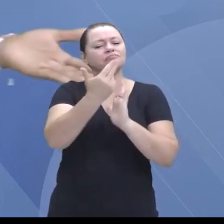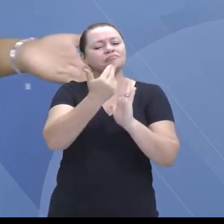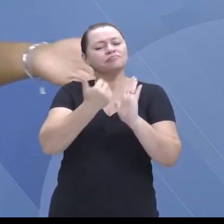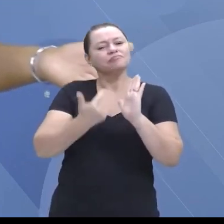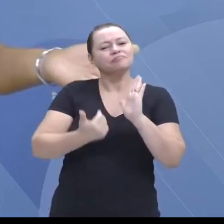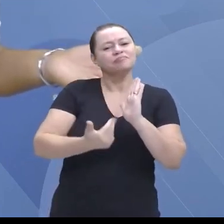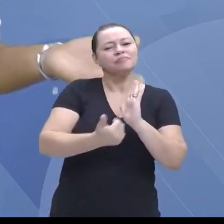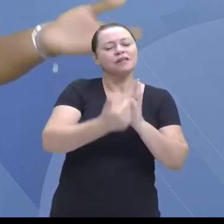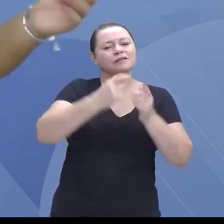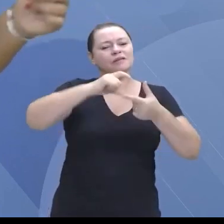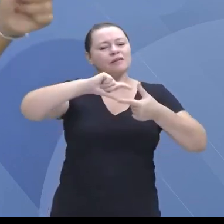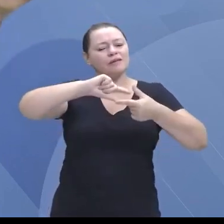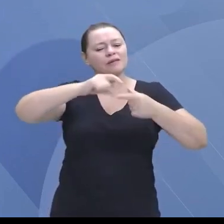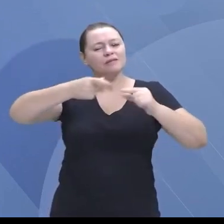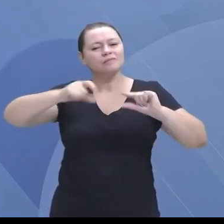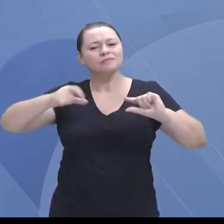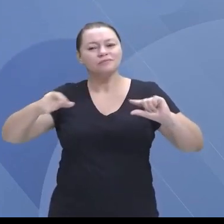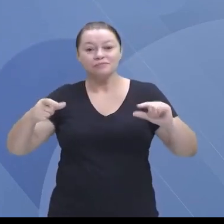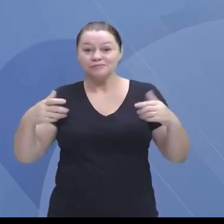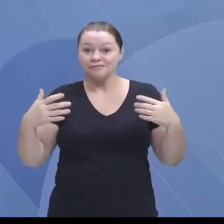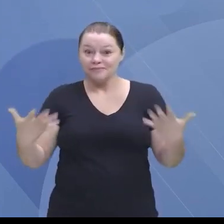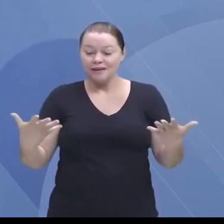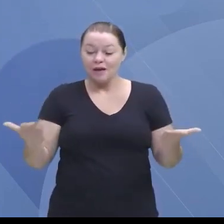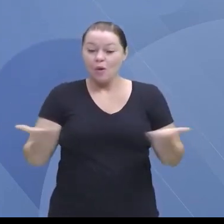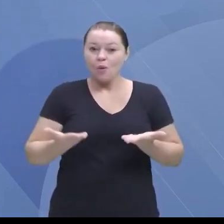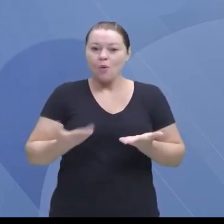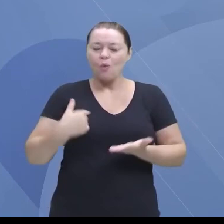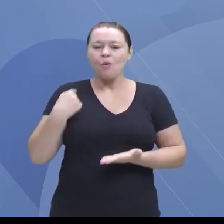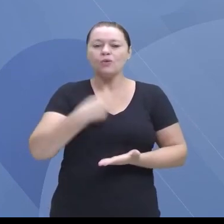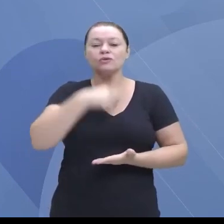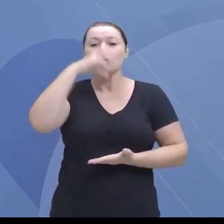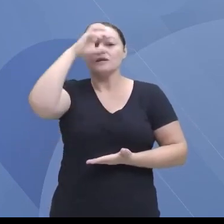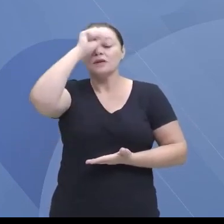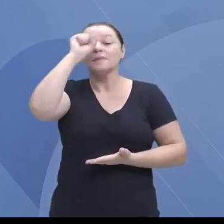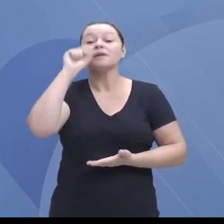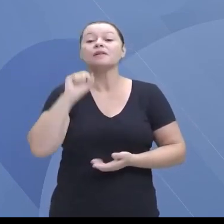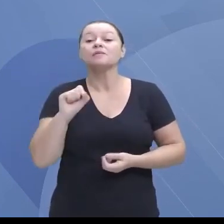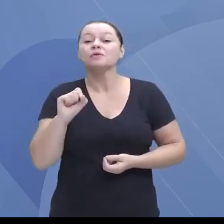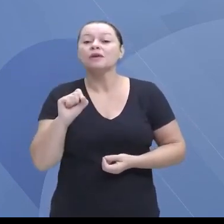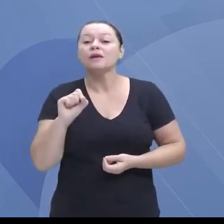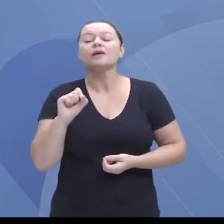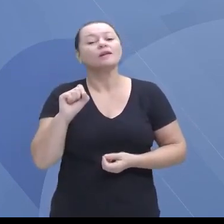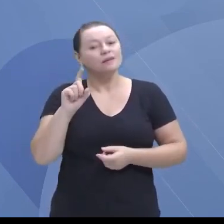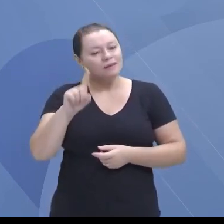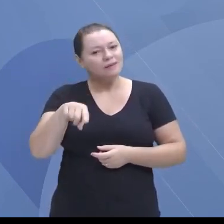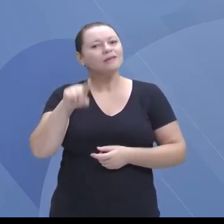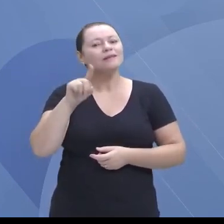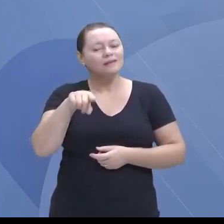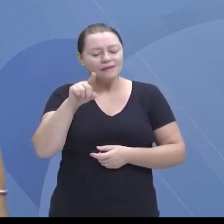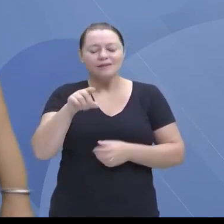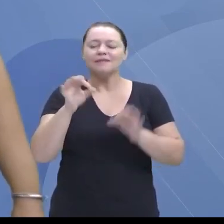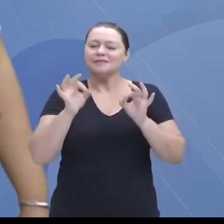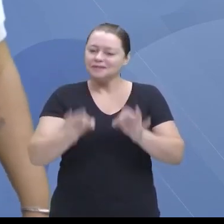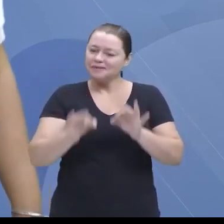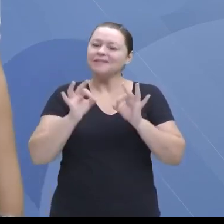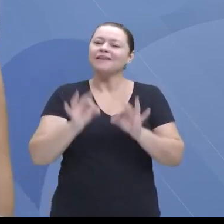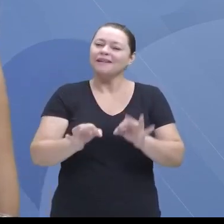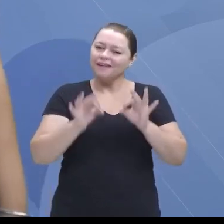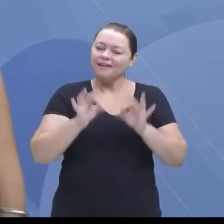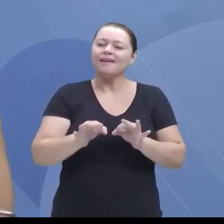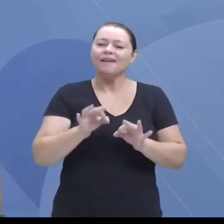figuras planas. Hoje nós aprendemos o quê? Isso, estou ouvindo você, estou